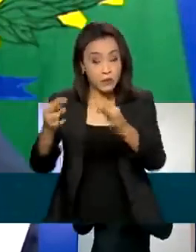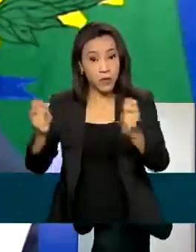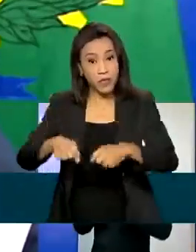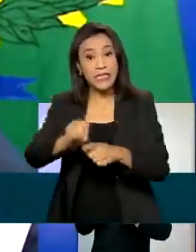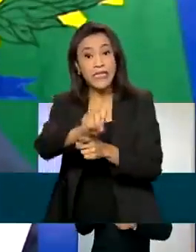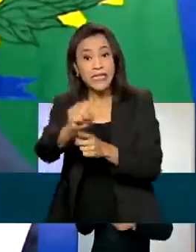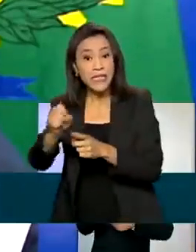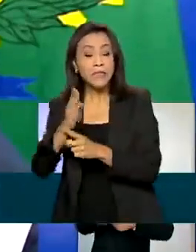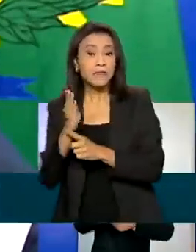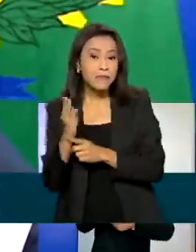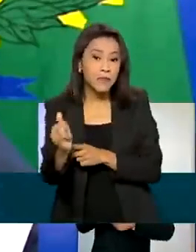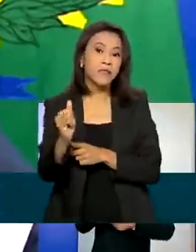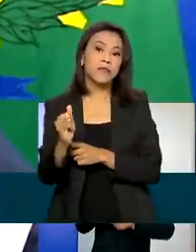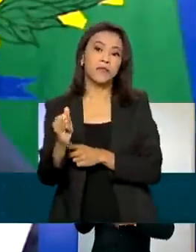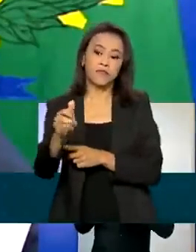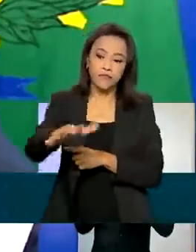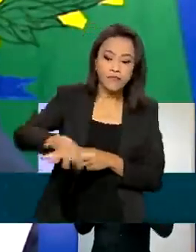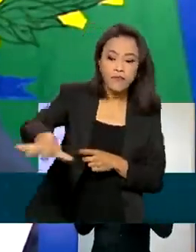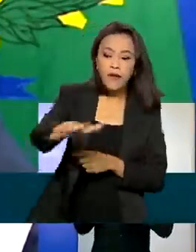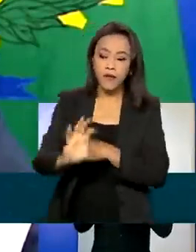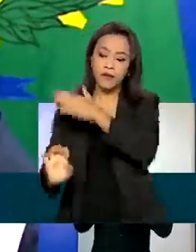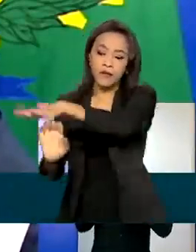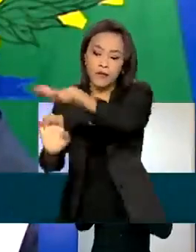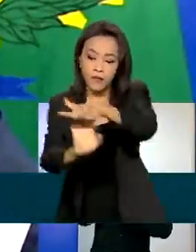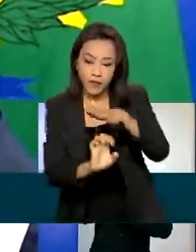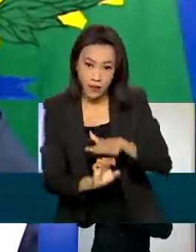Nós também tenho